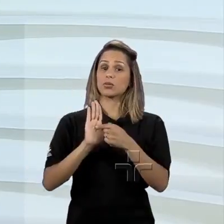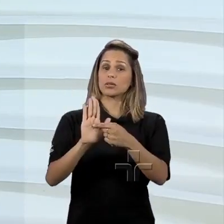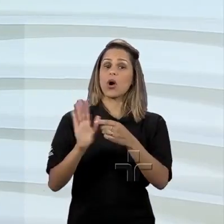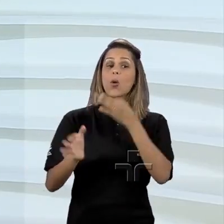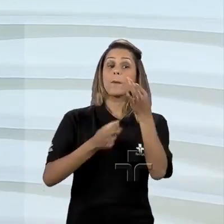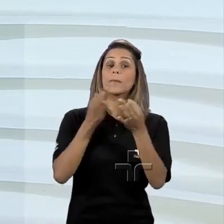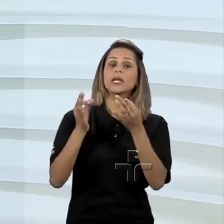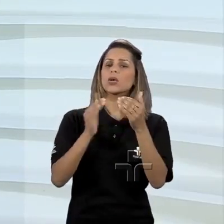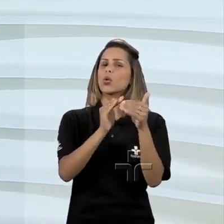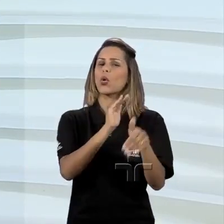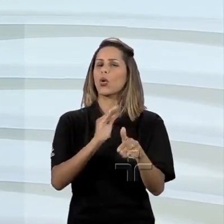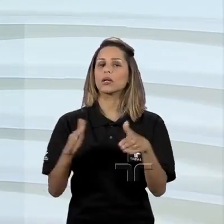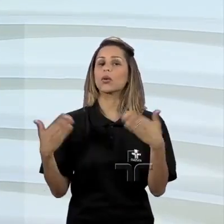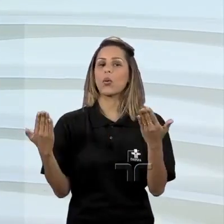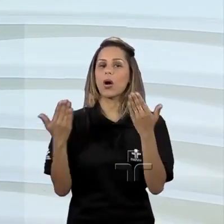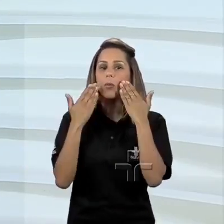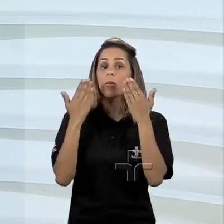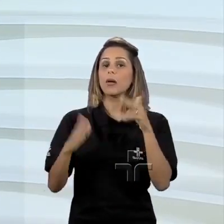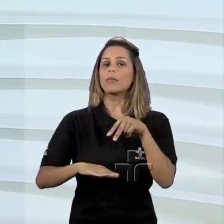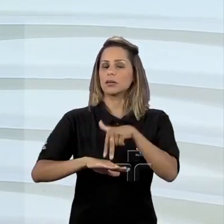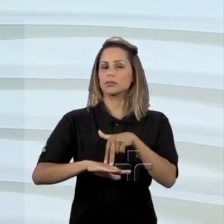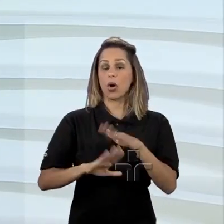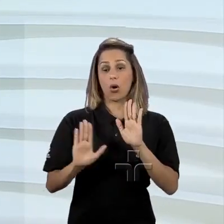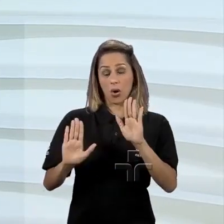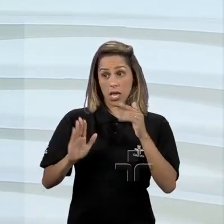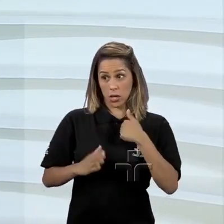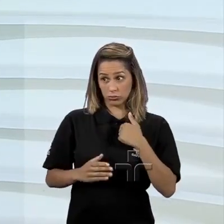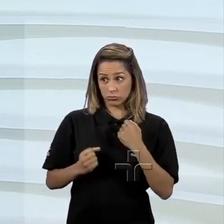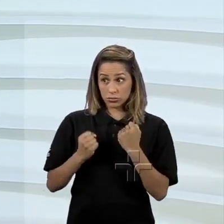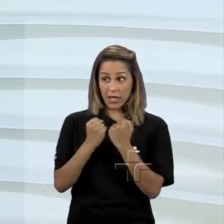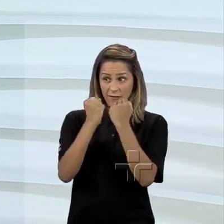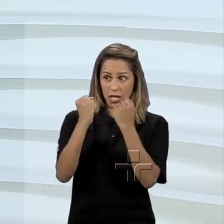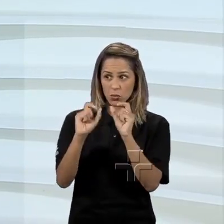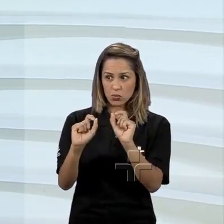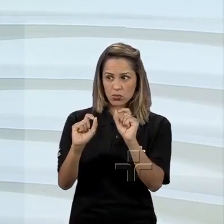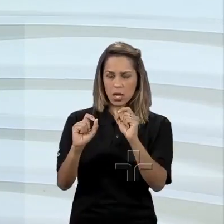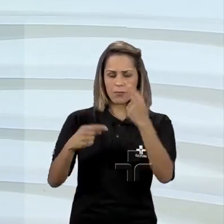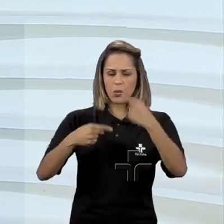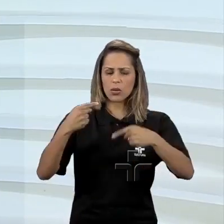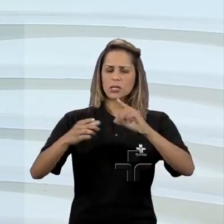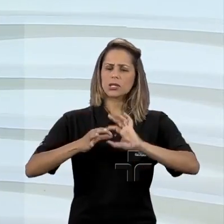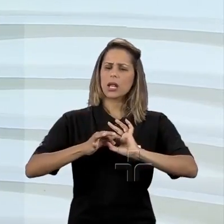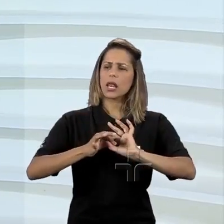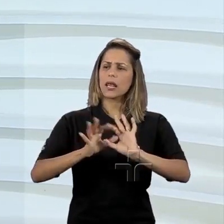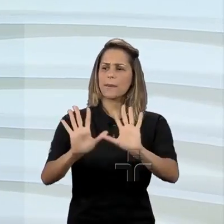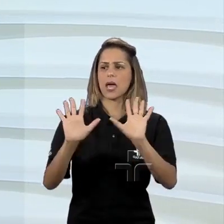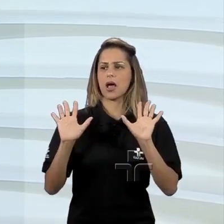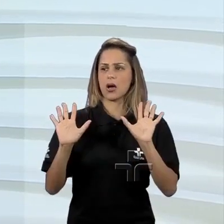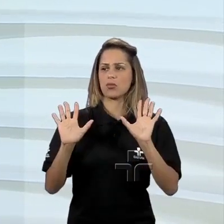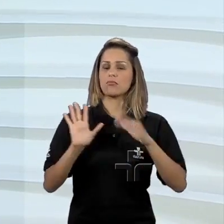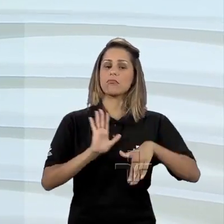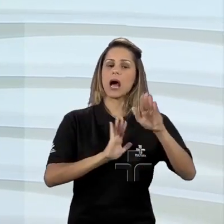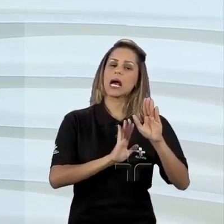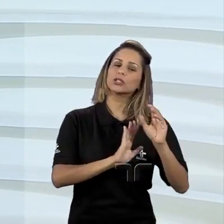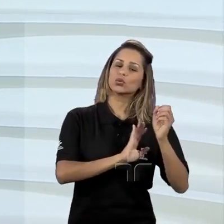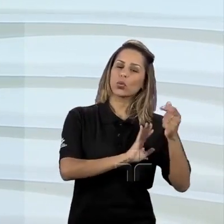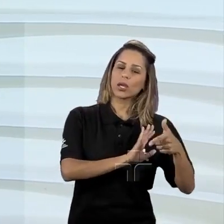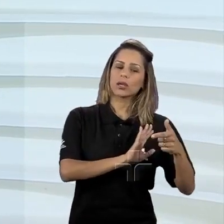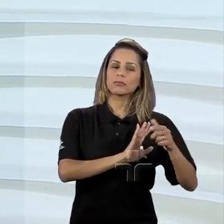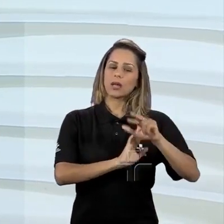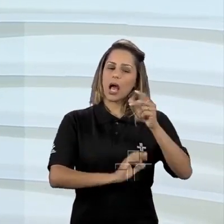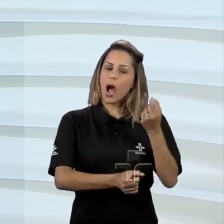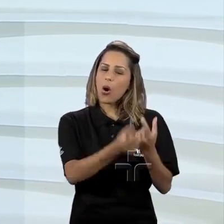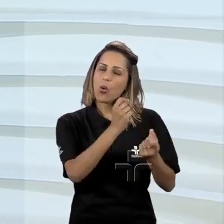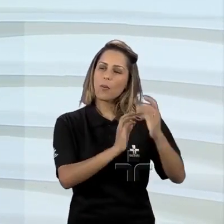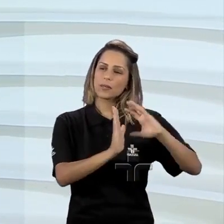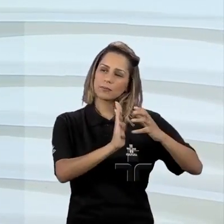questão econômica, eu defendo uma política mais liberal do que aquela que alguns próceres do PSDB defendem. Isso é bastante claro. Eu